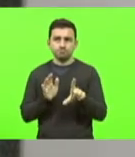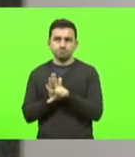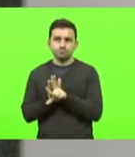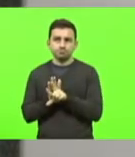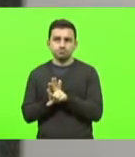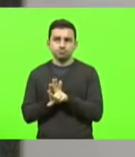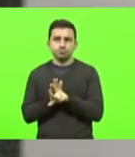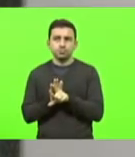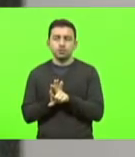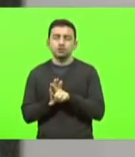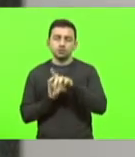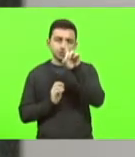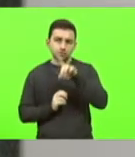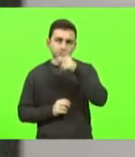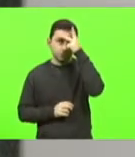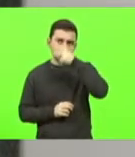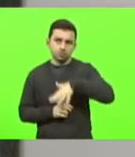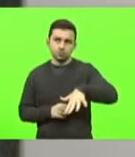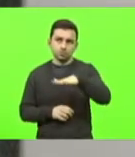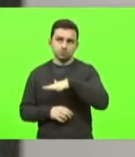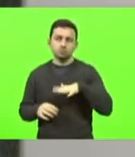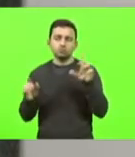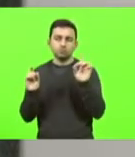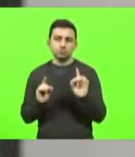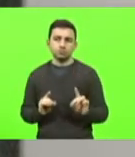dispõe sobre os direitos das pessoas com deficiência,